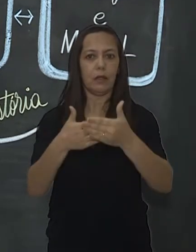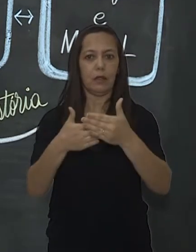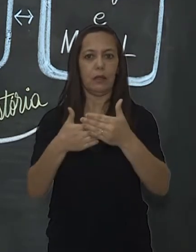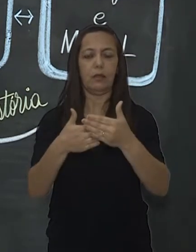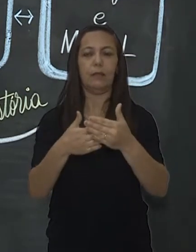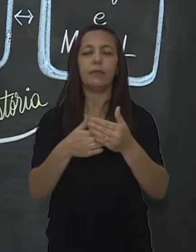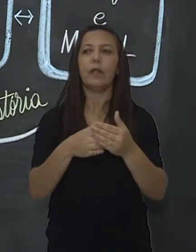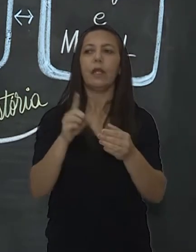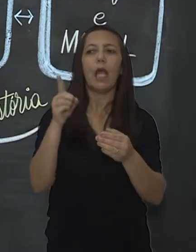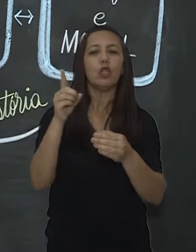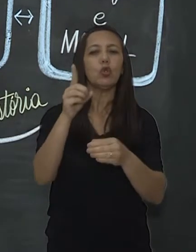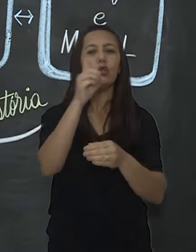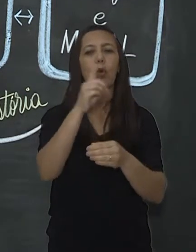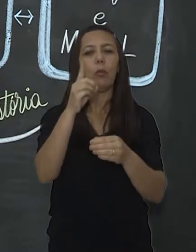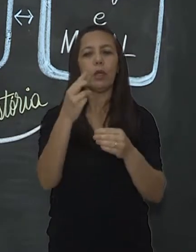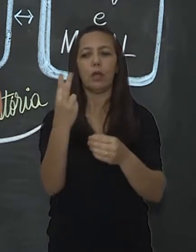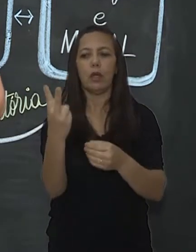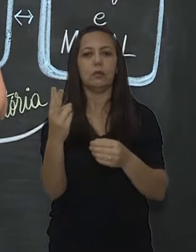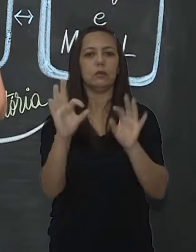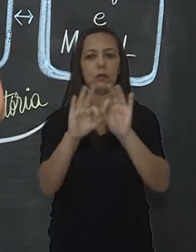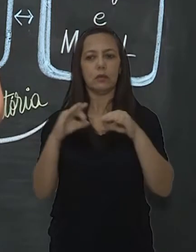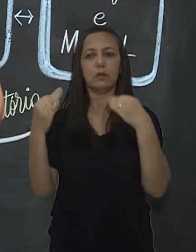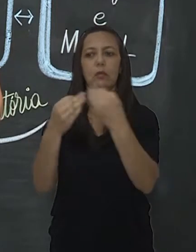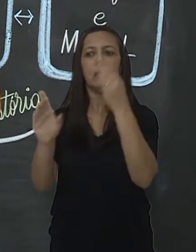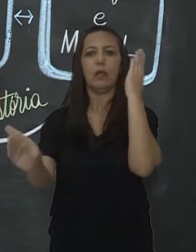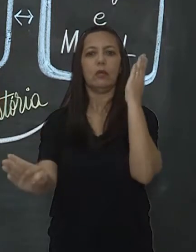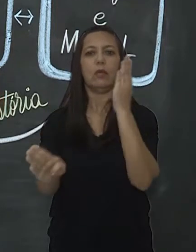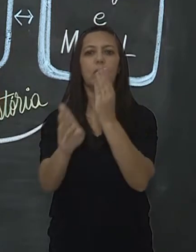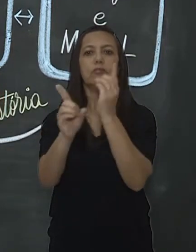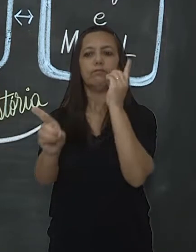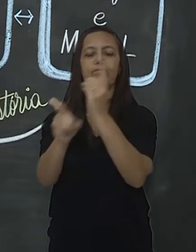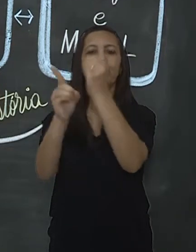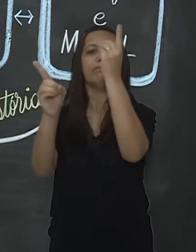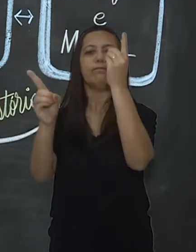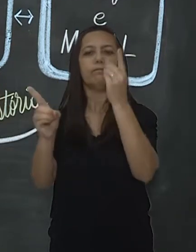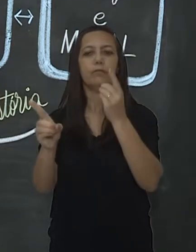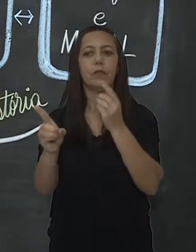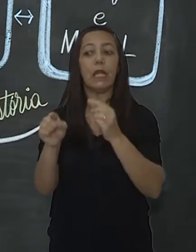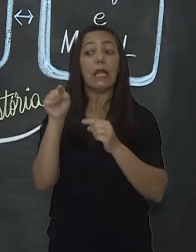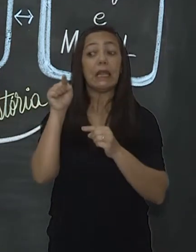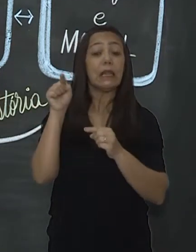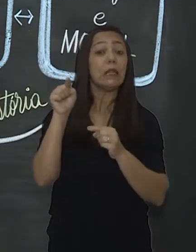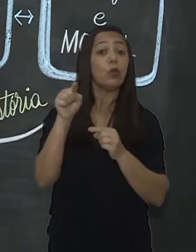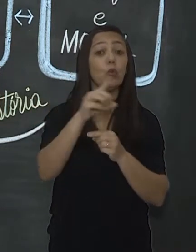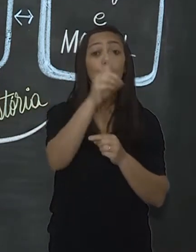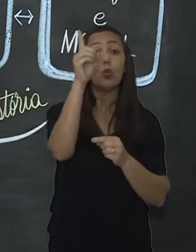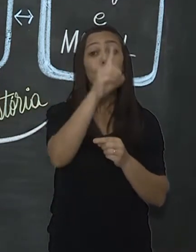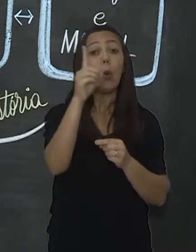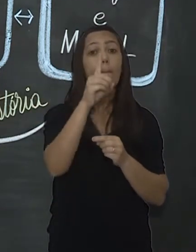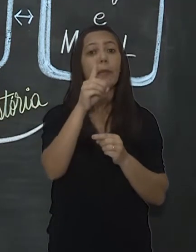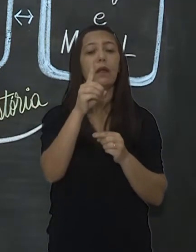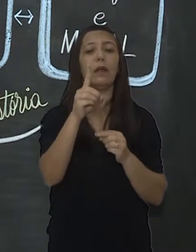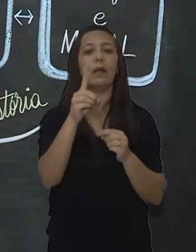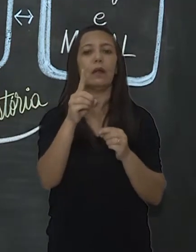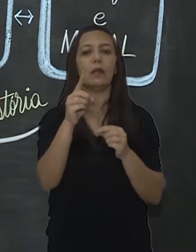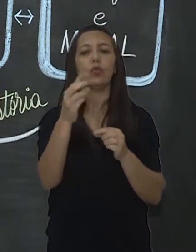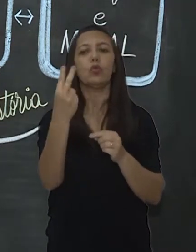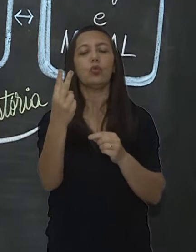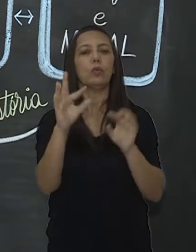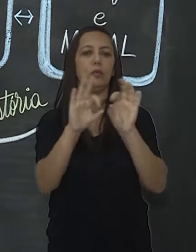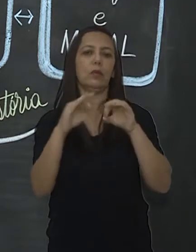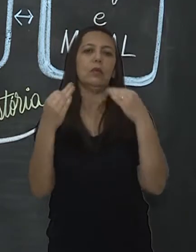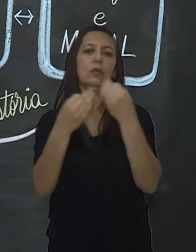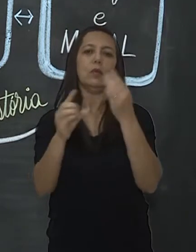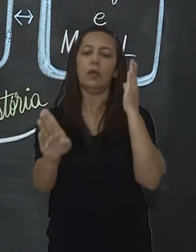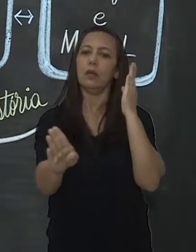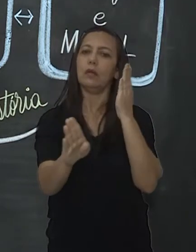naquele domingo as duas famílias se encontraram pela primeira vez. Bom, naquele domingo as duas famílias se encontraram pela primeira vez. Não há